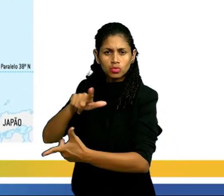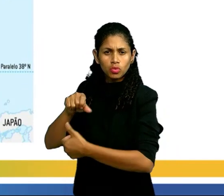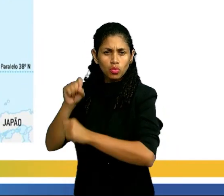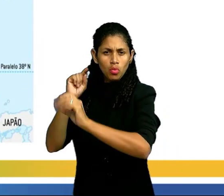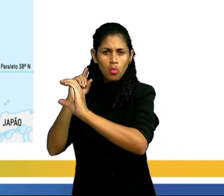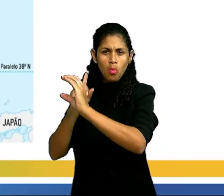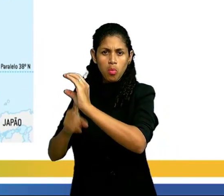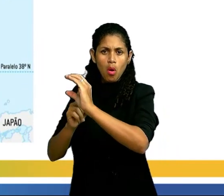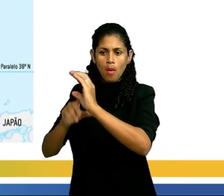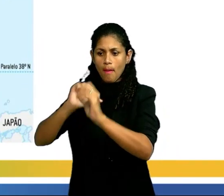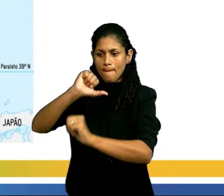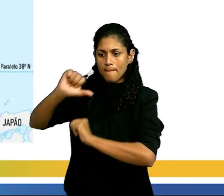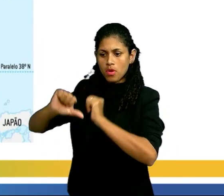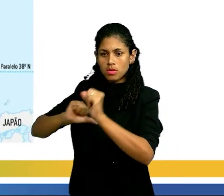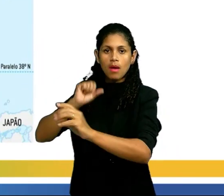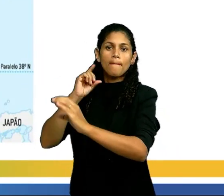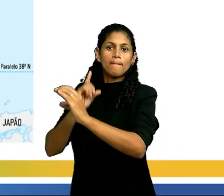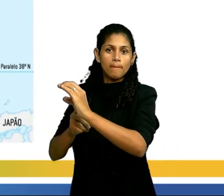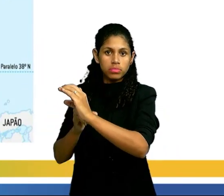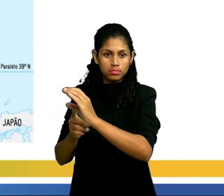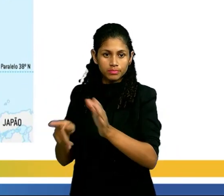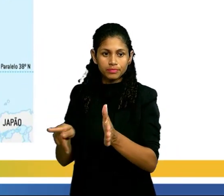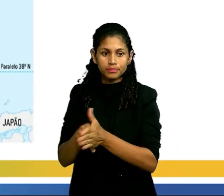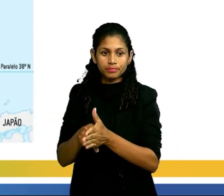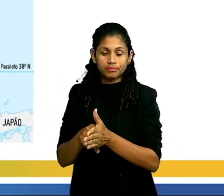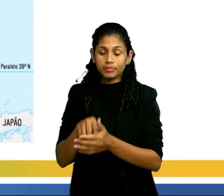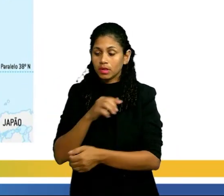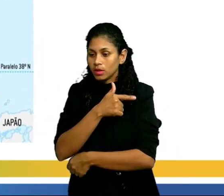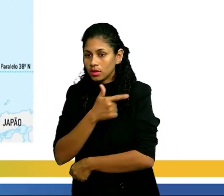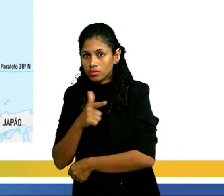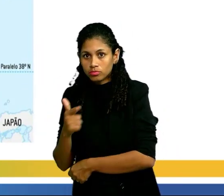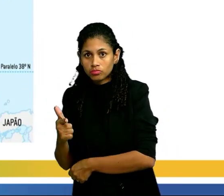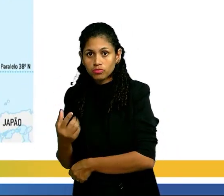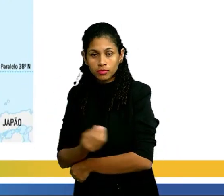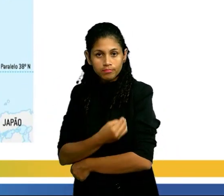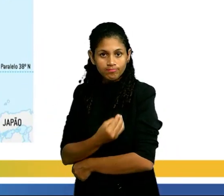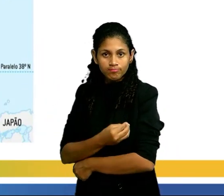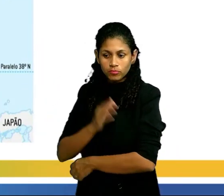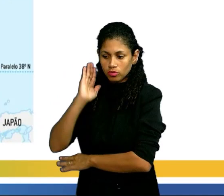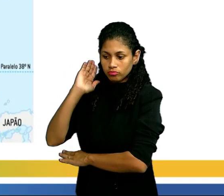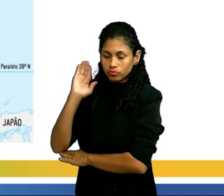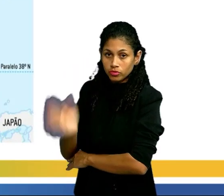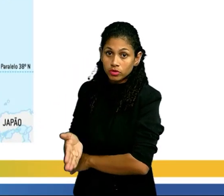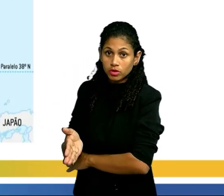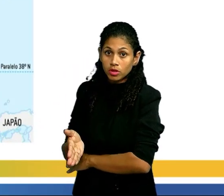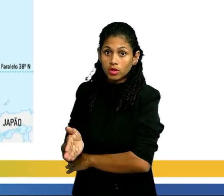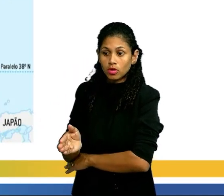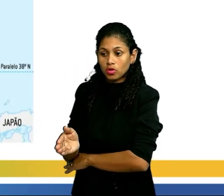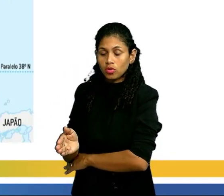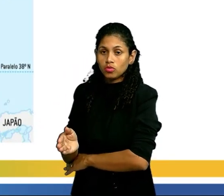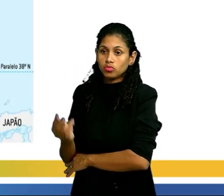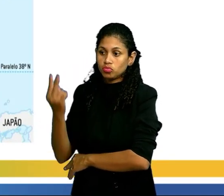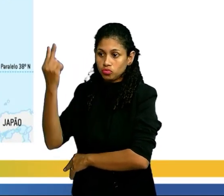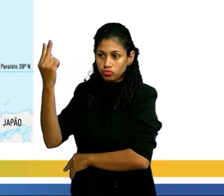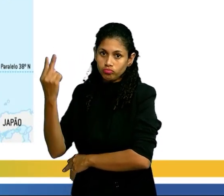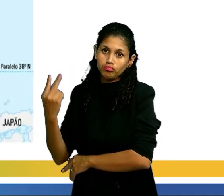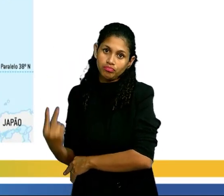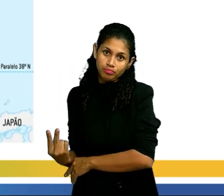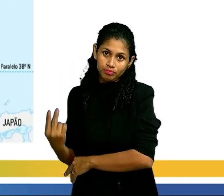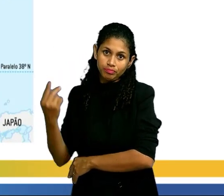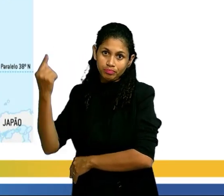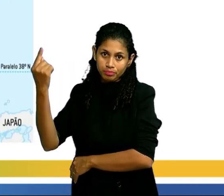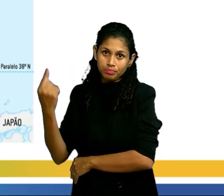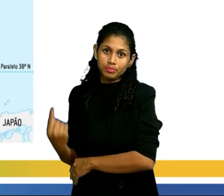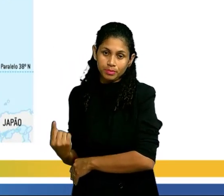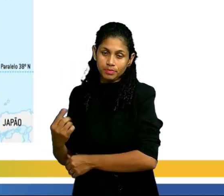quente, primeiro conflito, né, direto, mas não tendo a participação direta, claro, né, dos dois esteios, União Soviética e